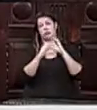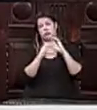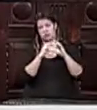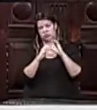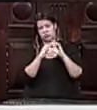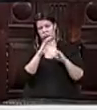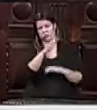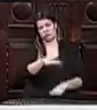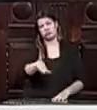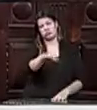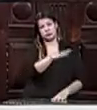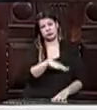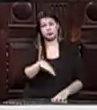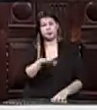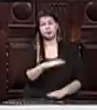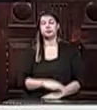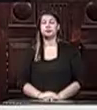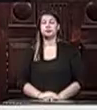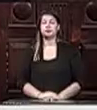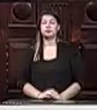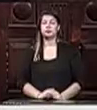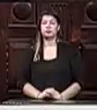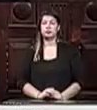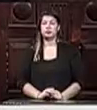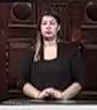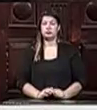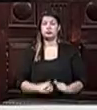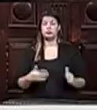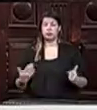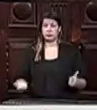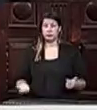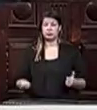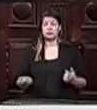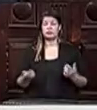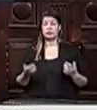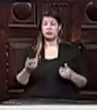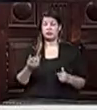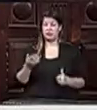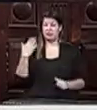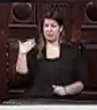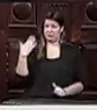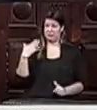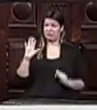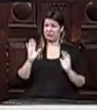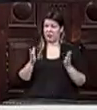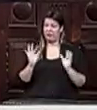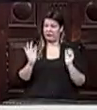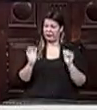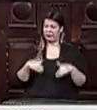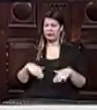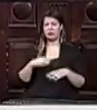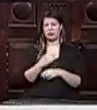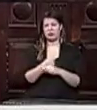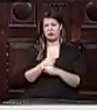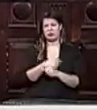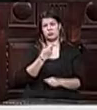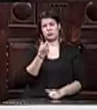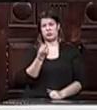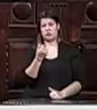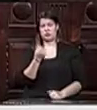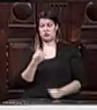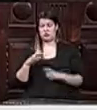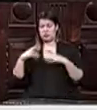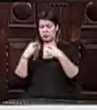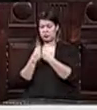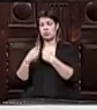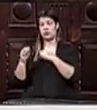com essas comunidades escolares, como disse. Bom, naquela ocasião, já no finalzinho do ano de 2016, na Comissão de